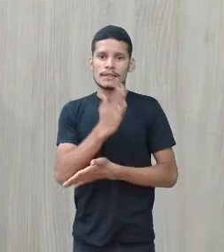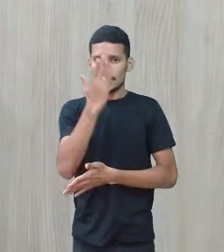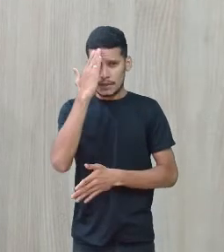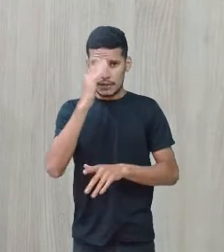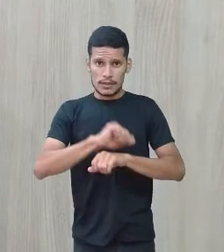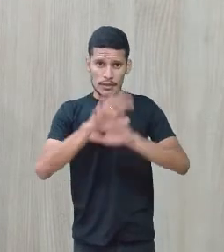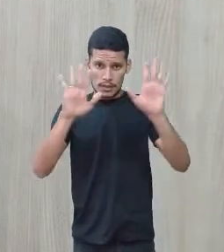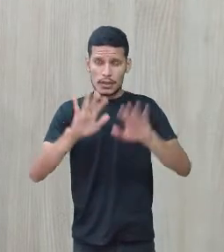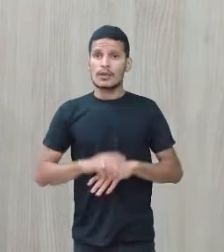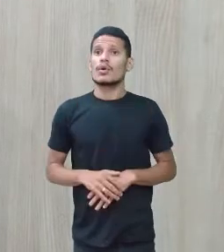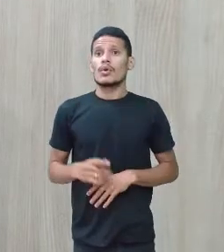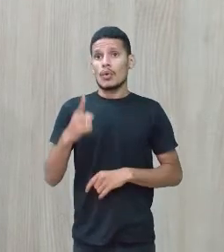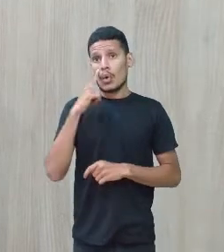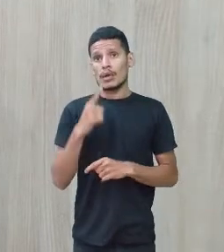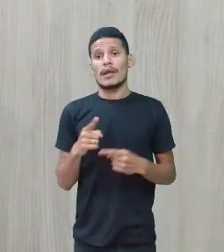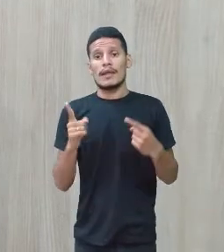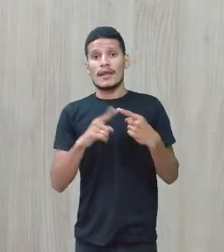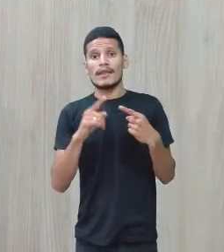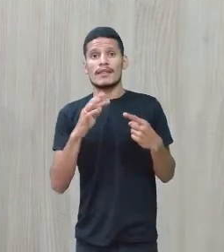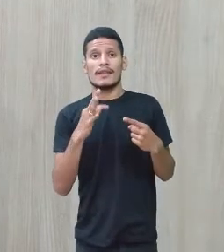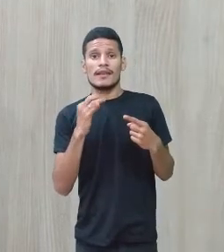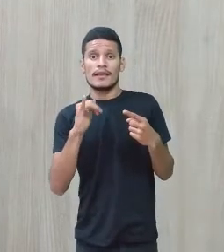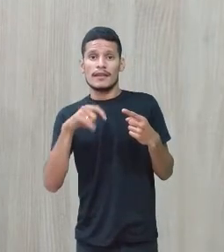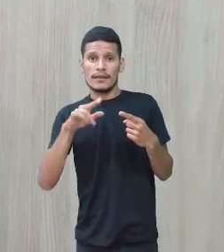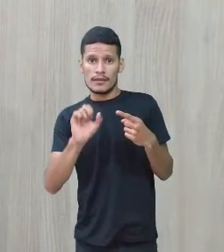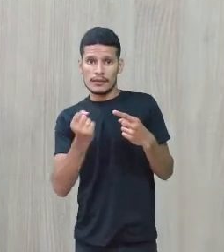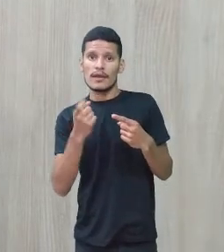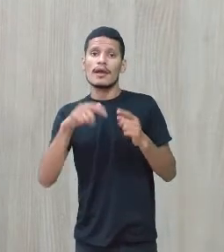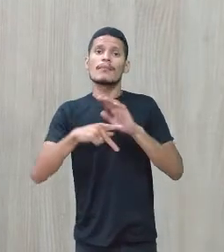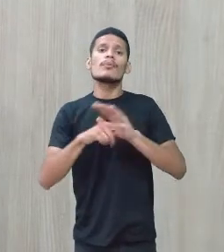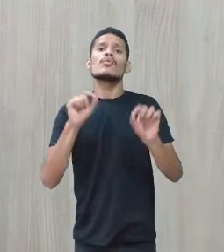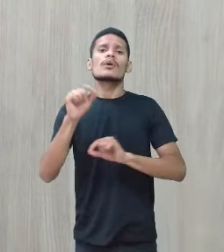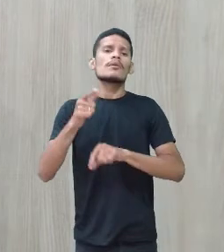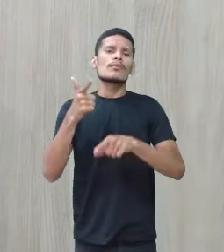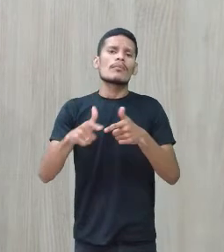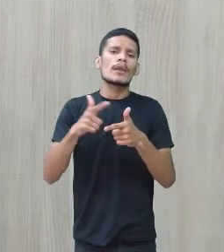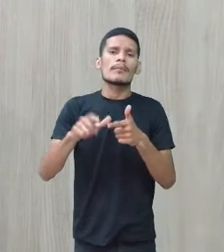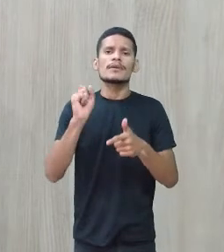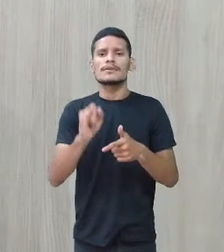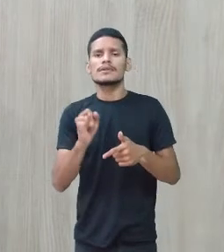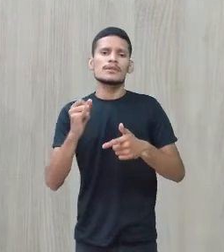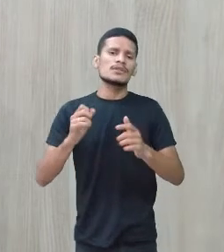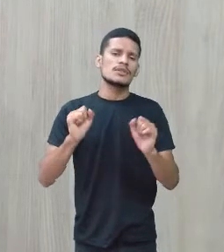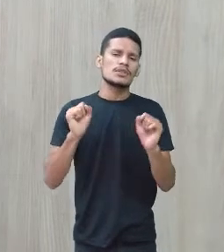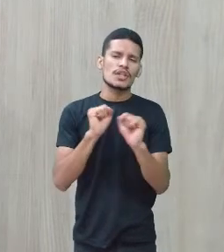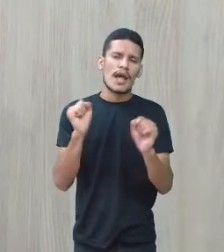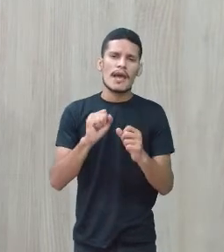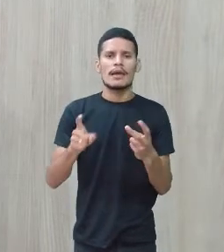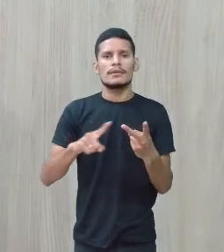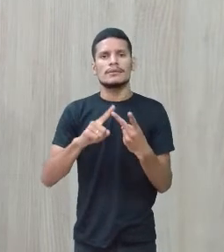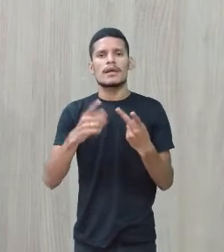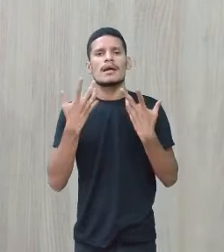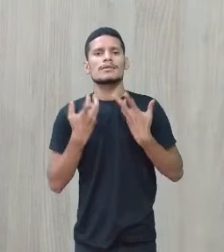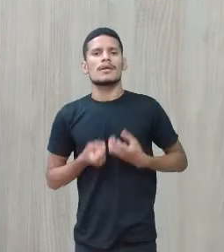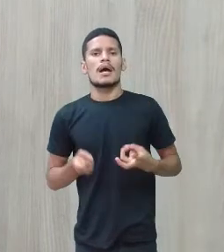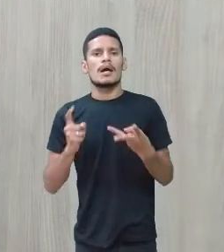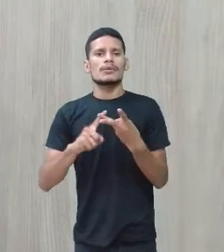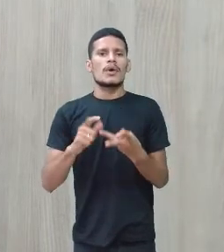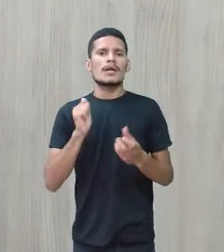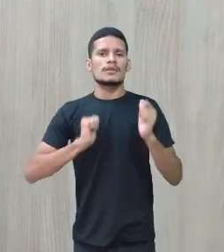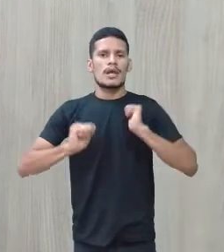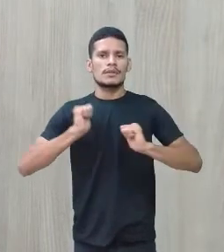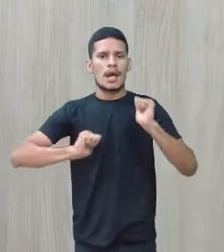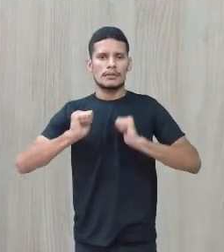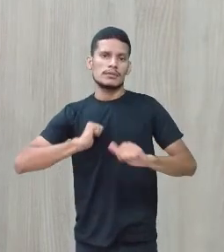entendendo. Então, esses tiques, eles normalmente causam devido a estresse, cansaço e também ansiedade. Por isso que é